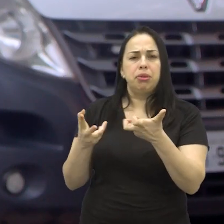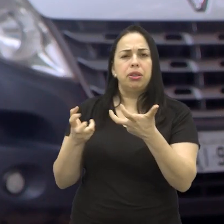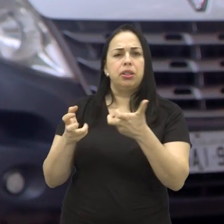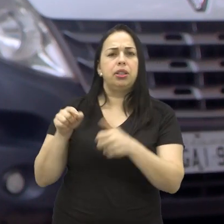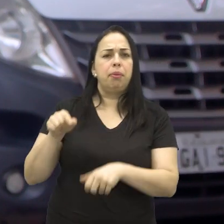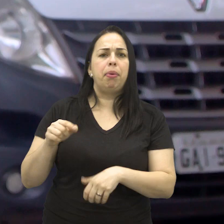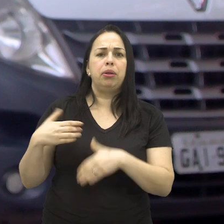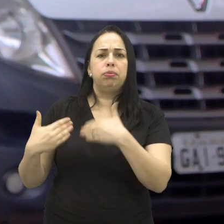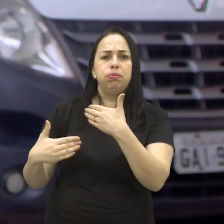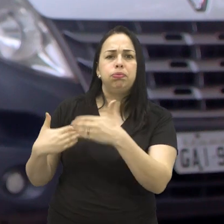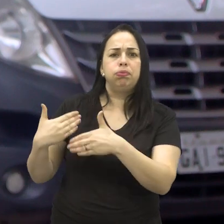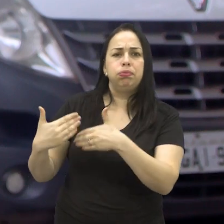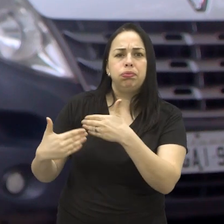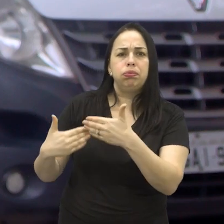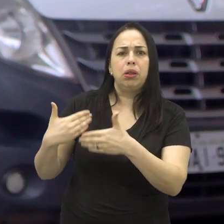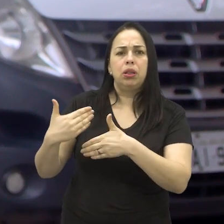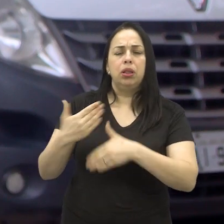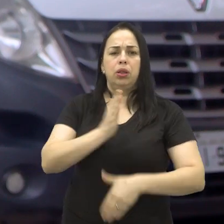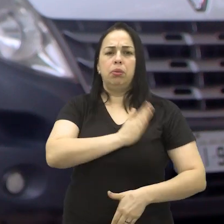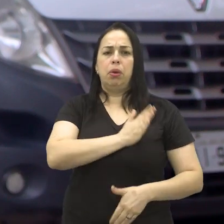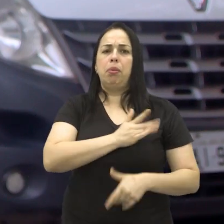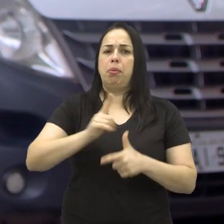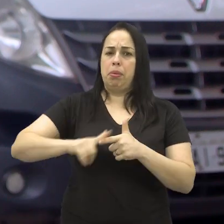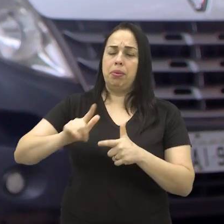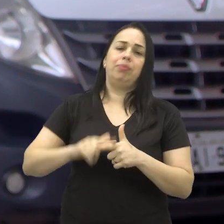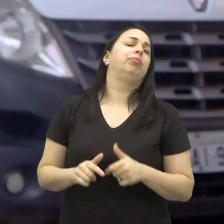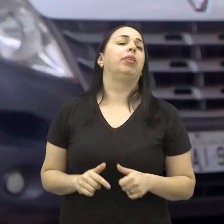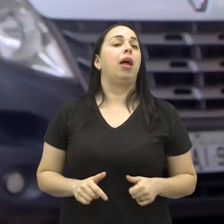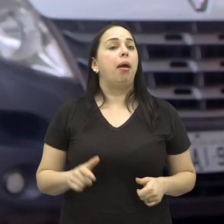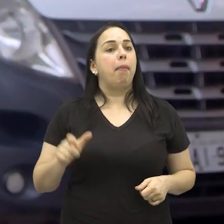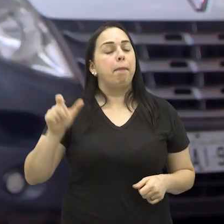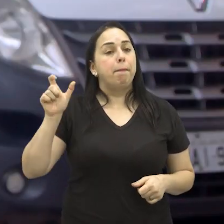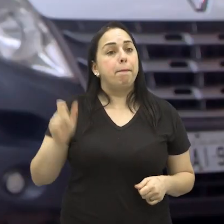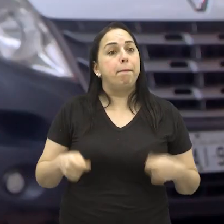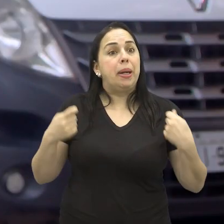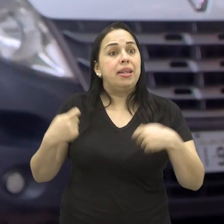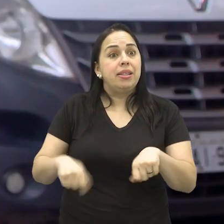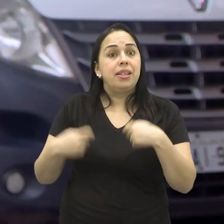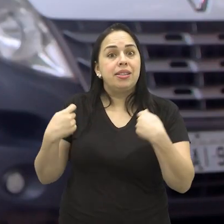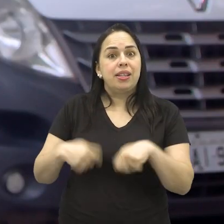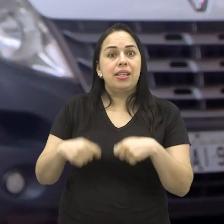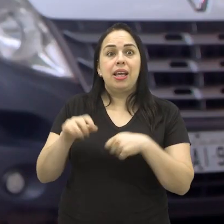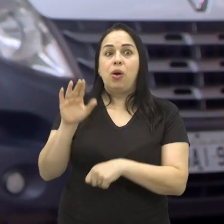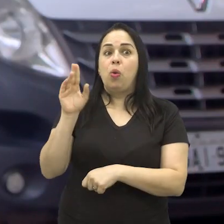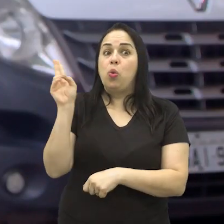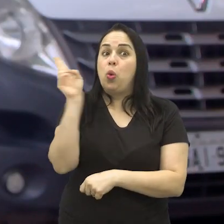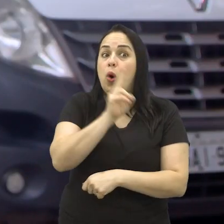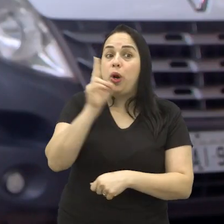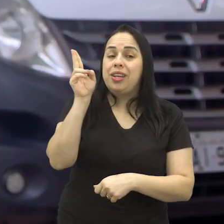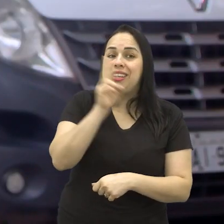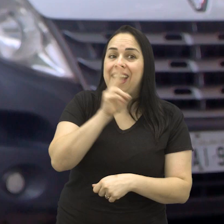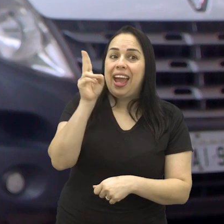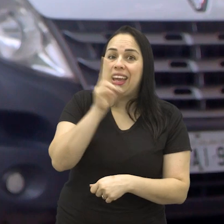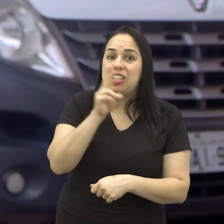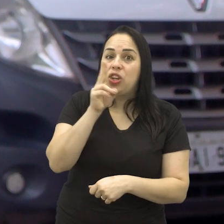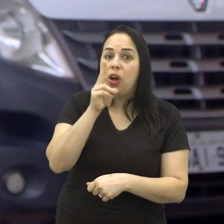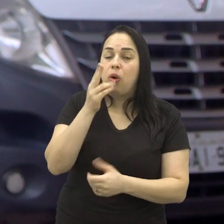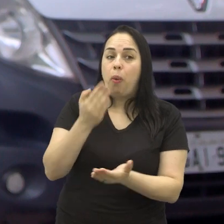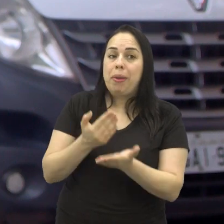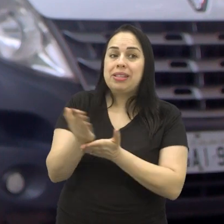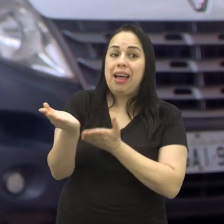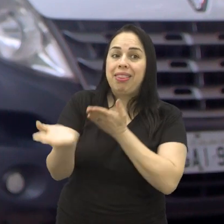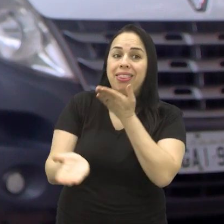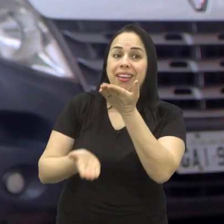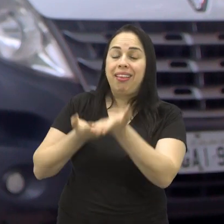né, indiretos de uma falência do sistema cardíaco. A pessoa precisa identificar isso com rapidez, né, e